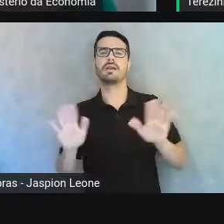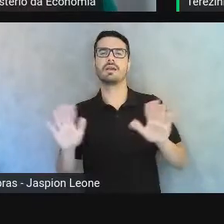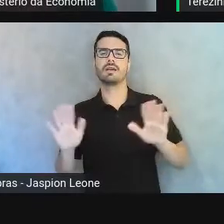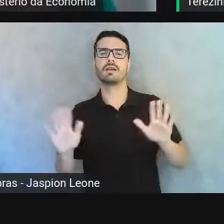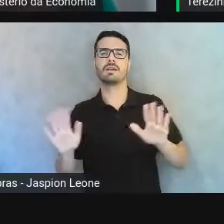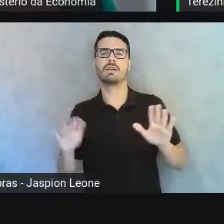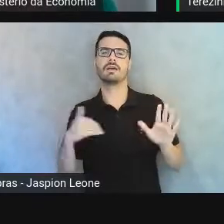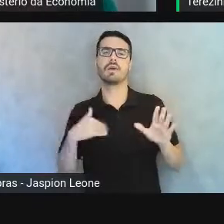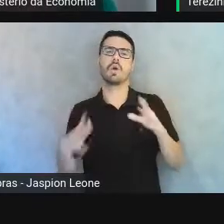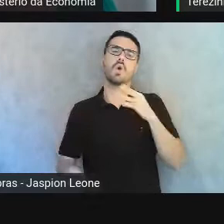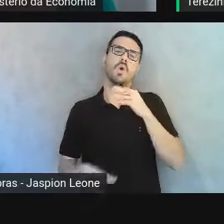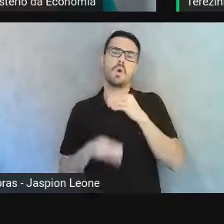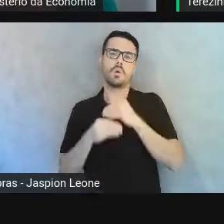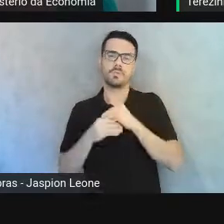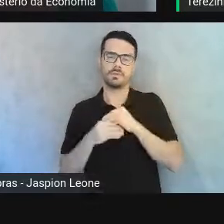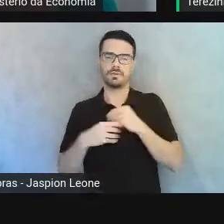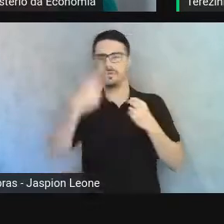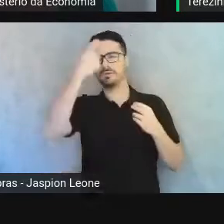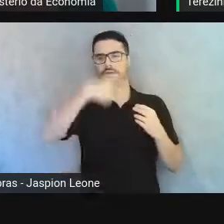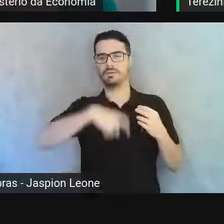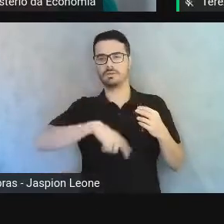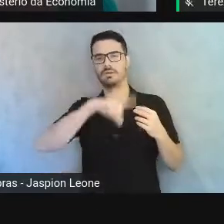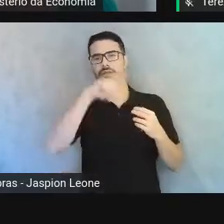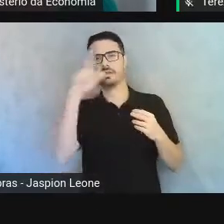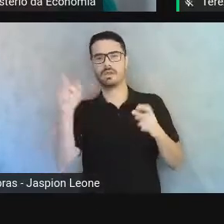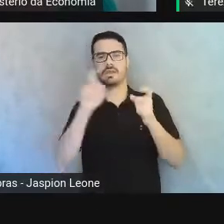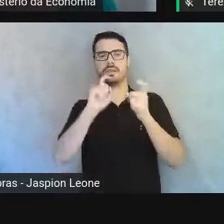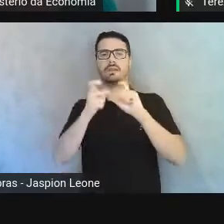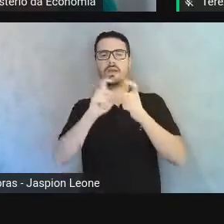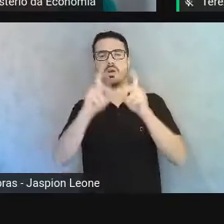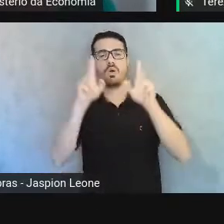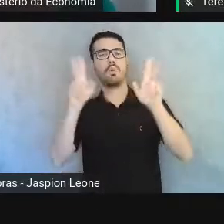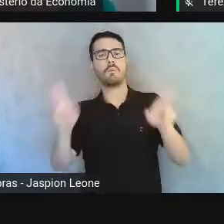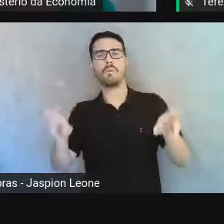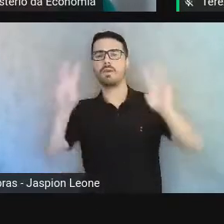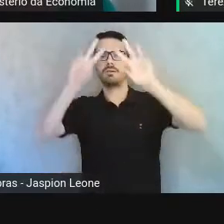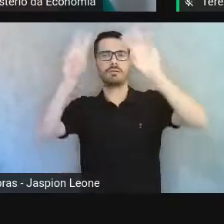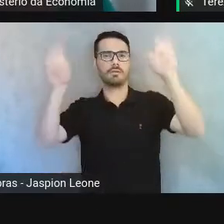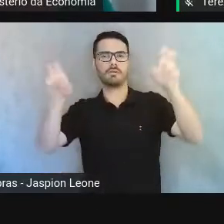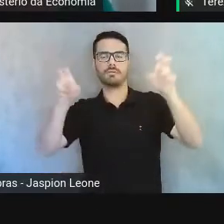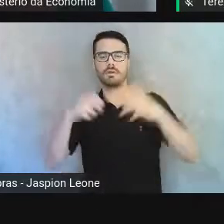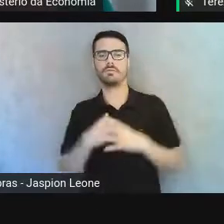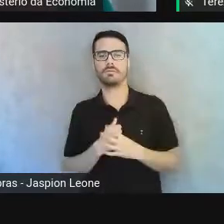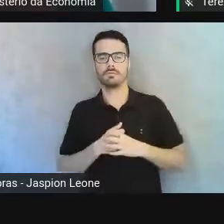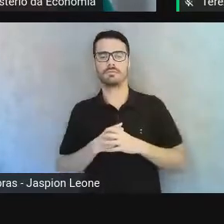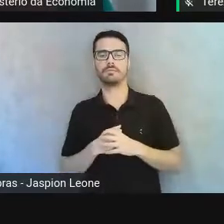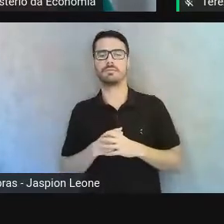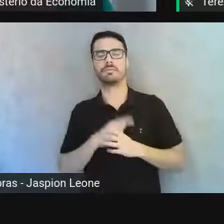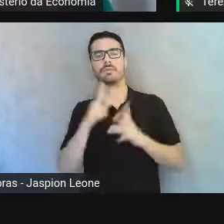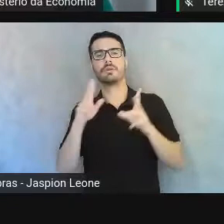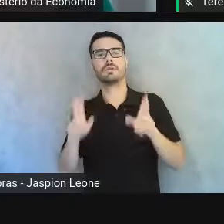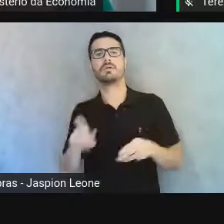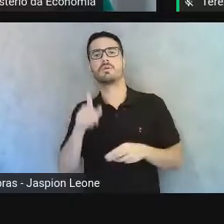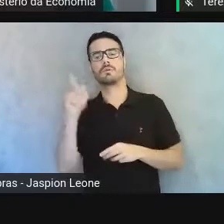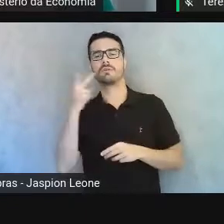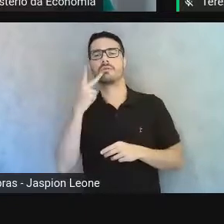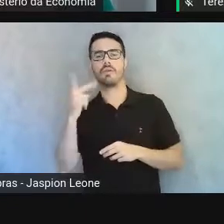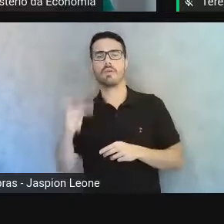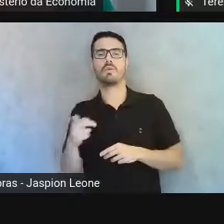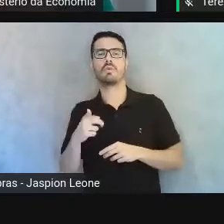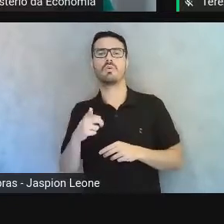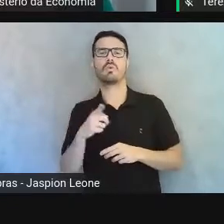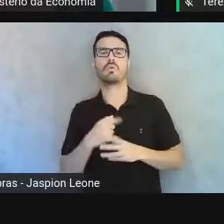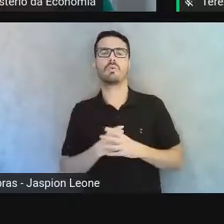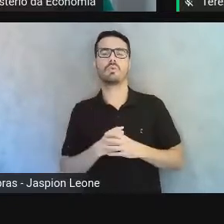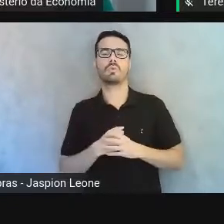Não, eu acho que, complementando assim, a atuação do executivo nesse mesmo assunto, como Bijos falou,